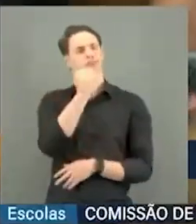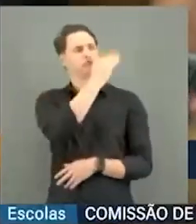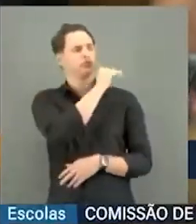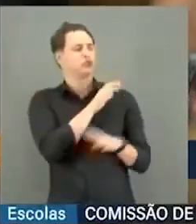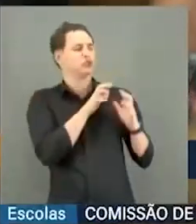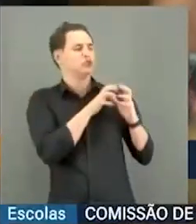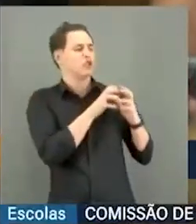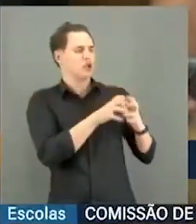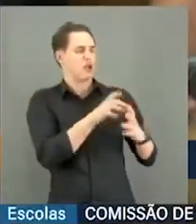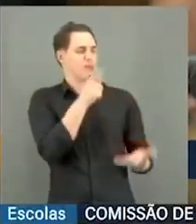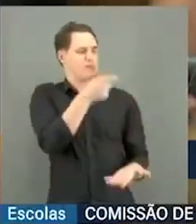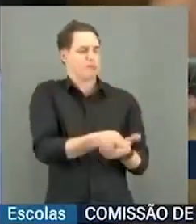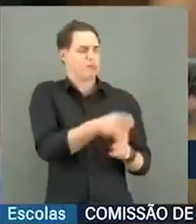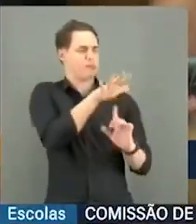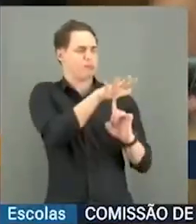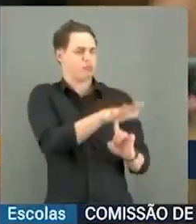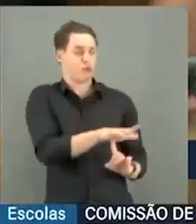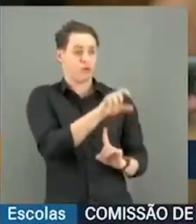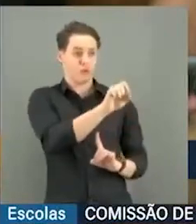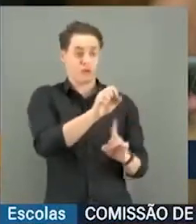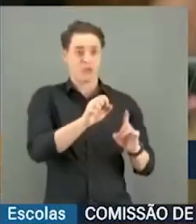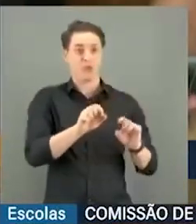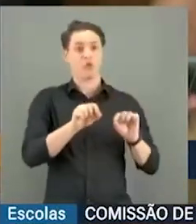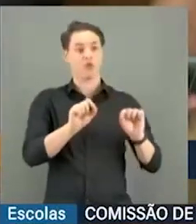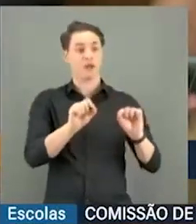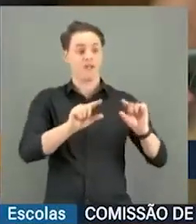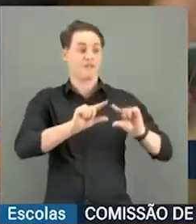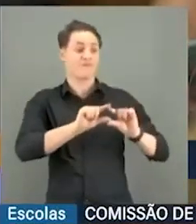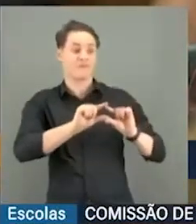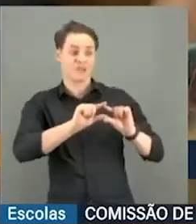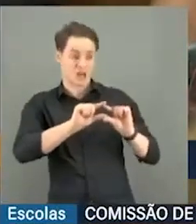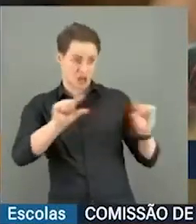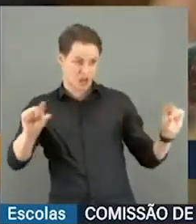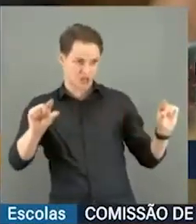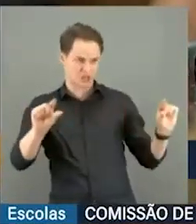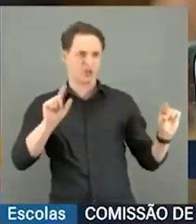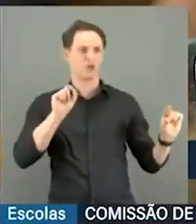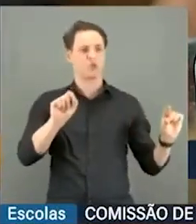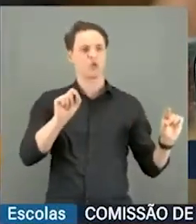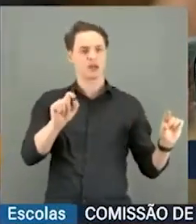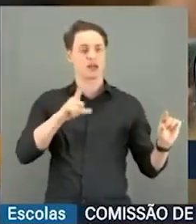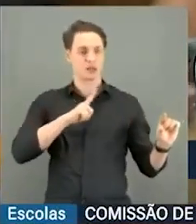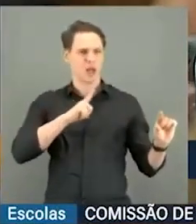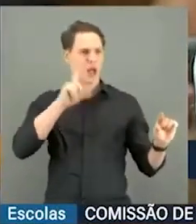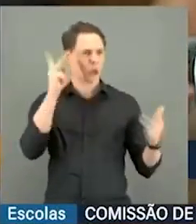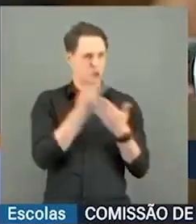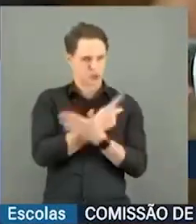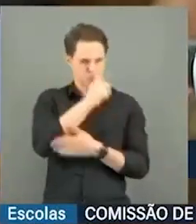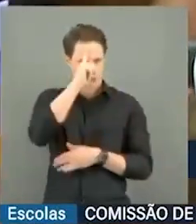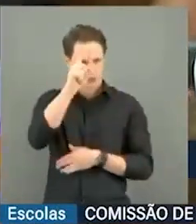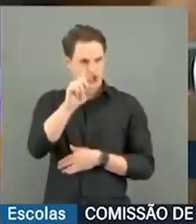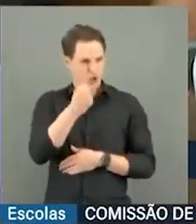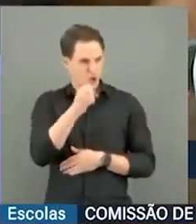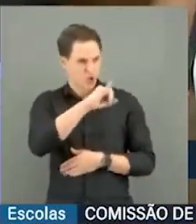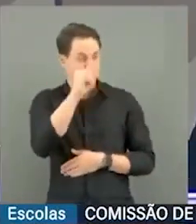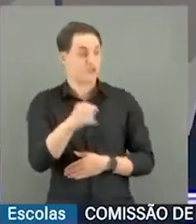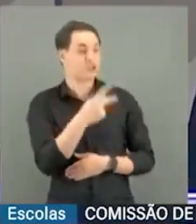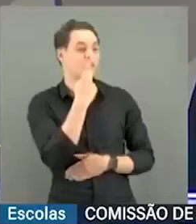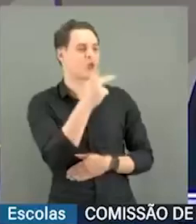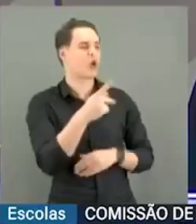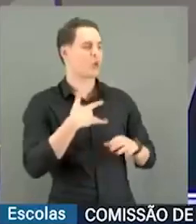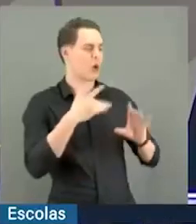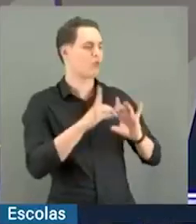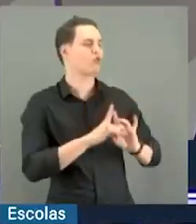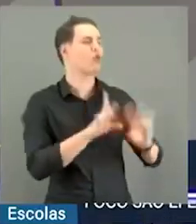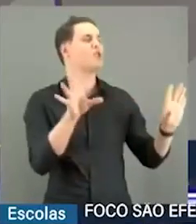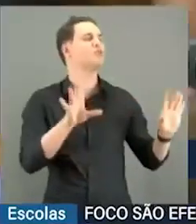da ditadura militar, expresso no jargão golpista, tão em voga no 8 de janeiro? Eu autorizo? Vou